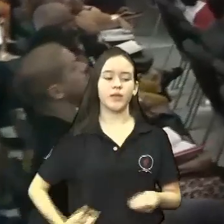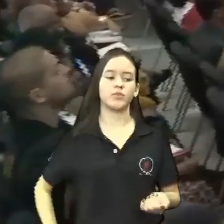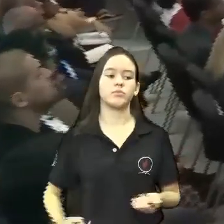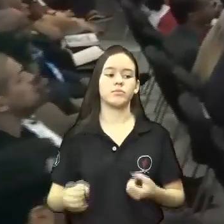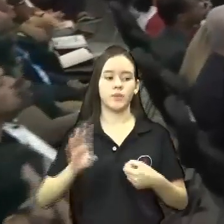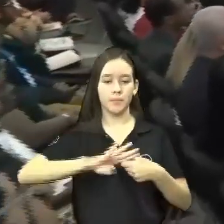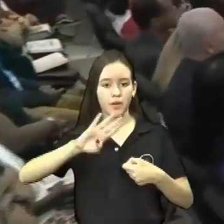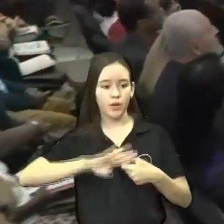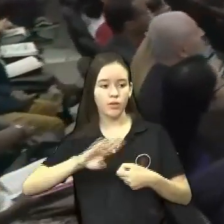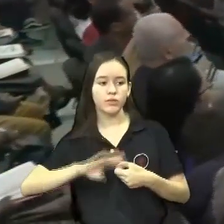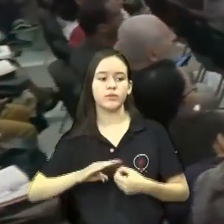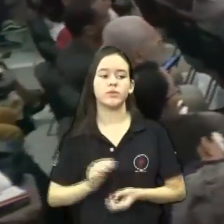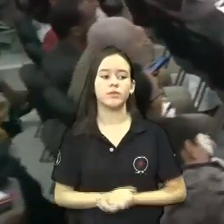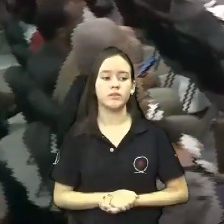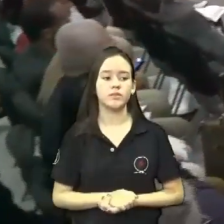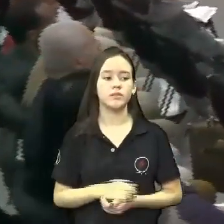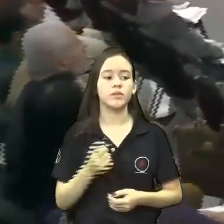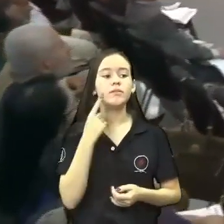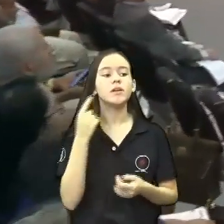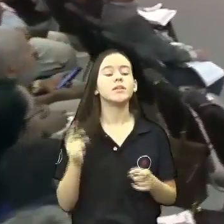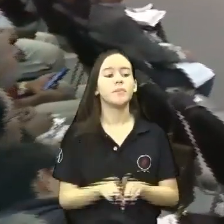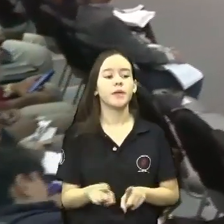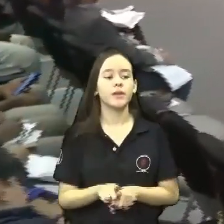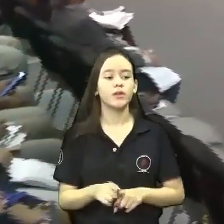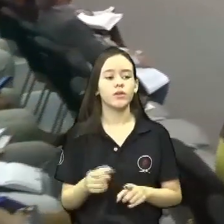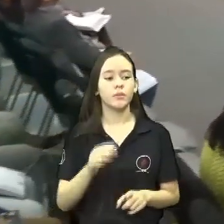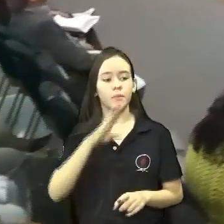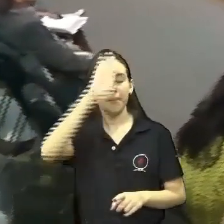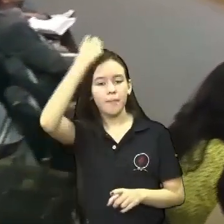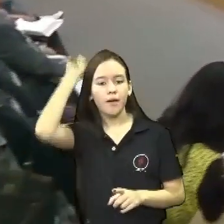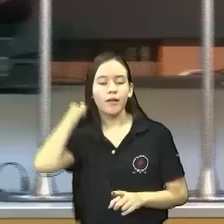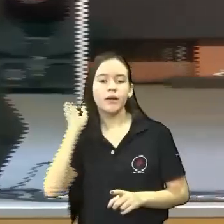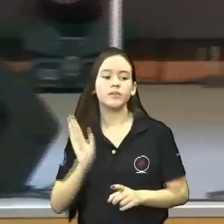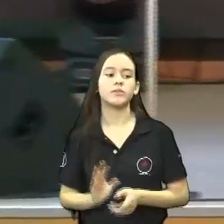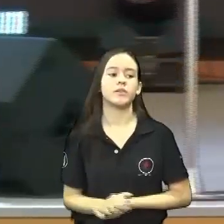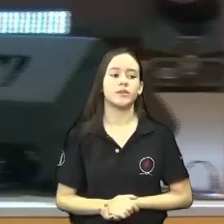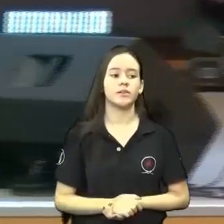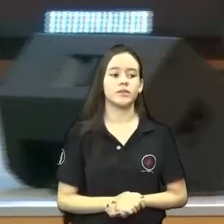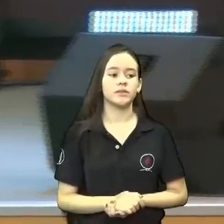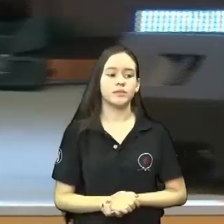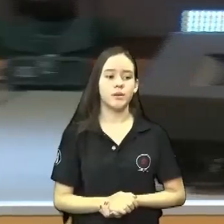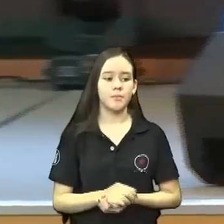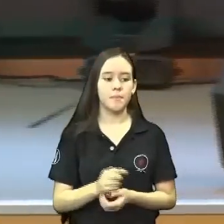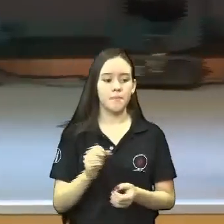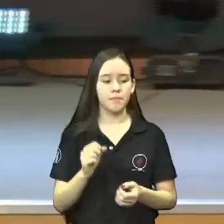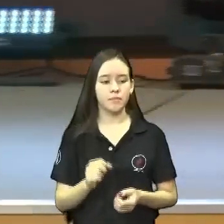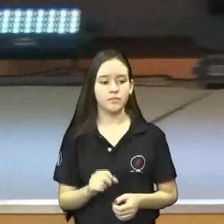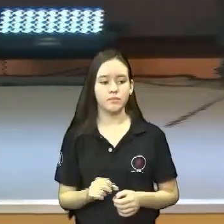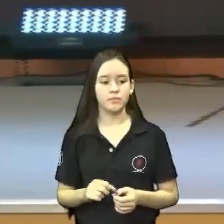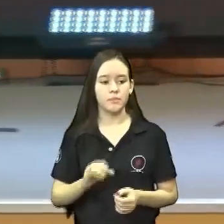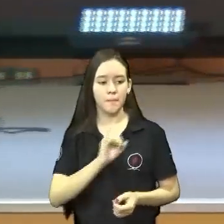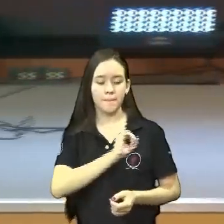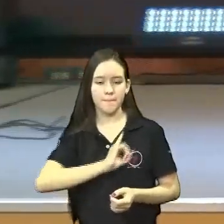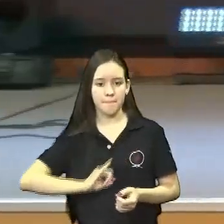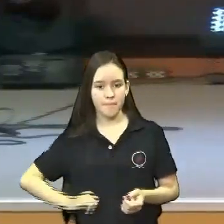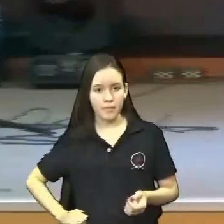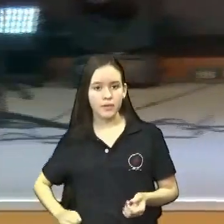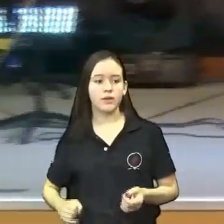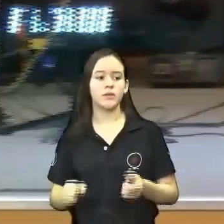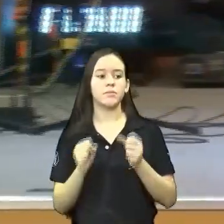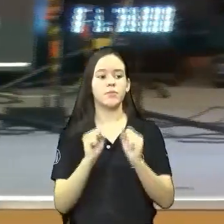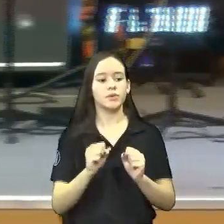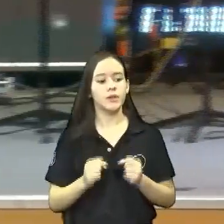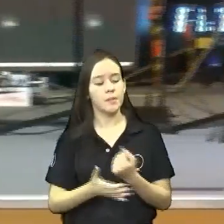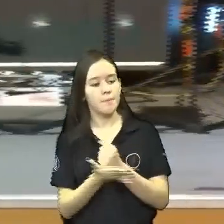Cadê o império romano grandes e Poderosos impérios a base